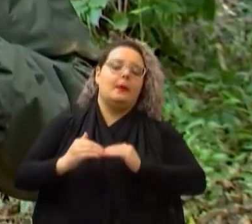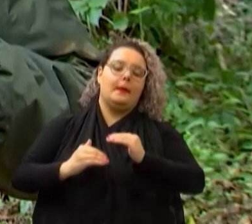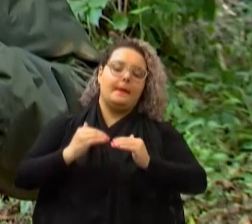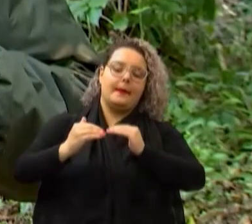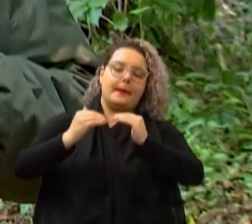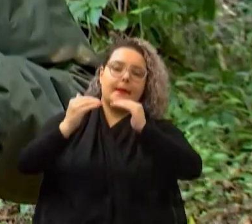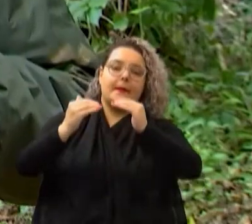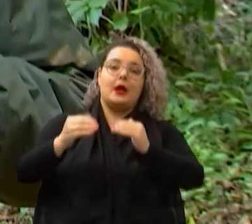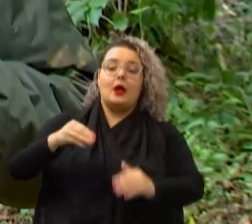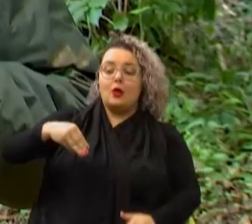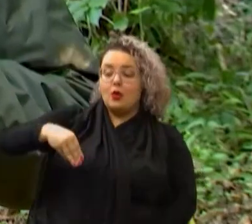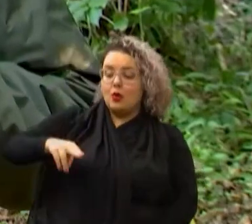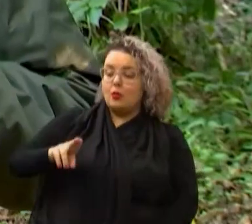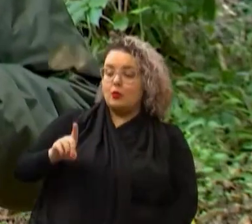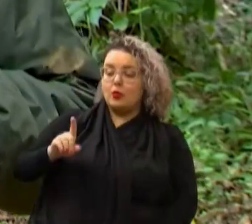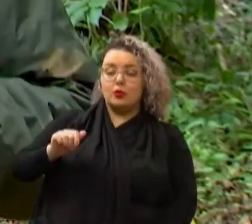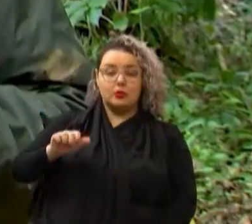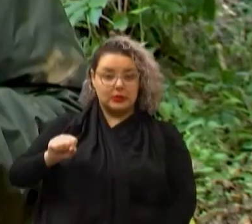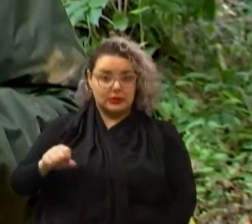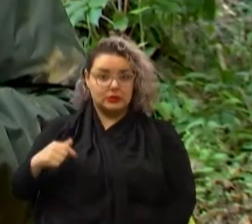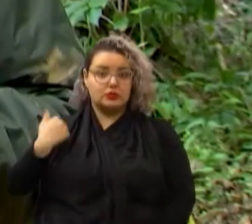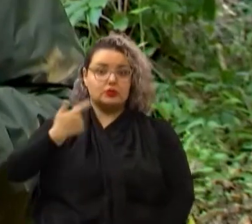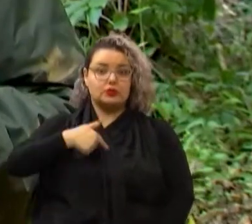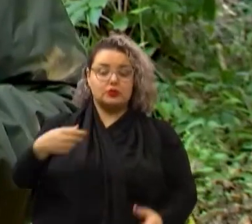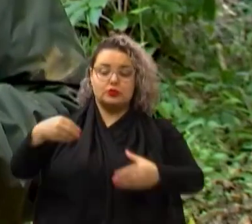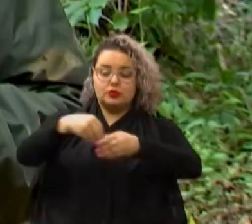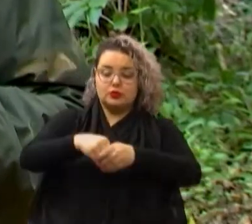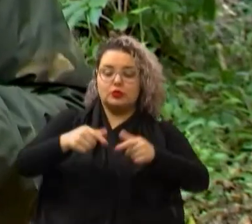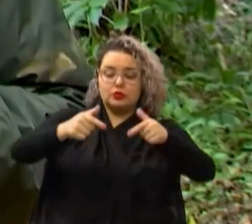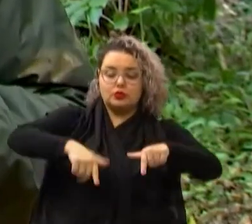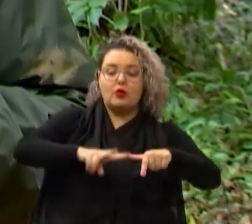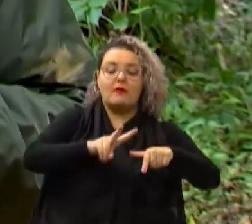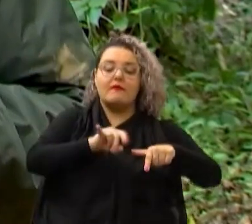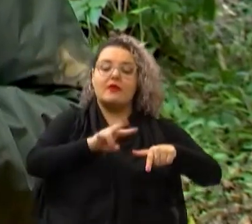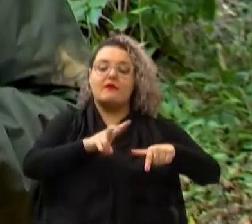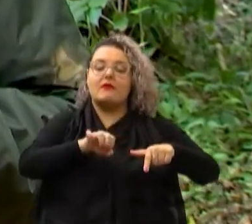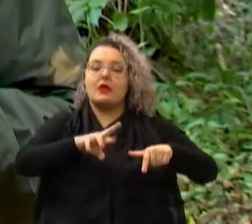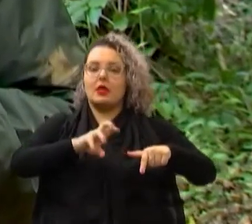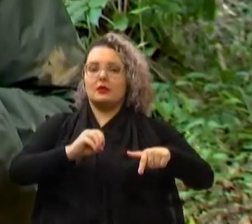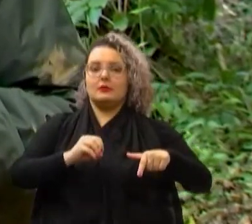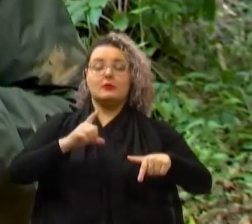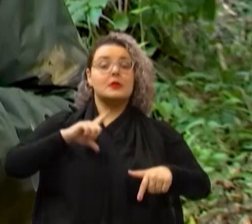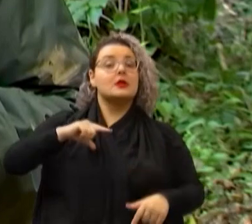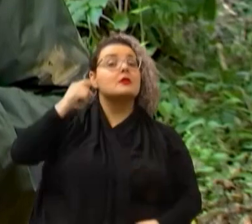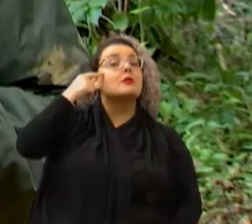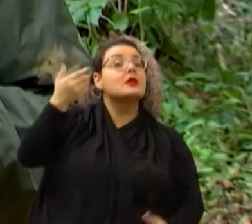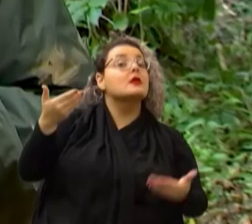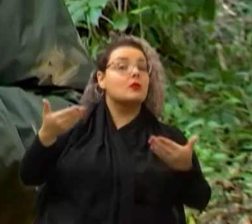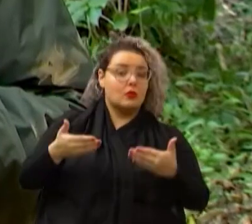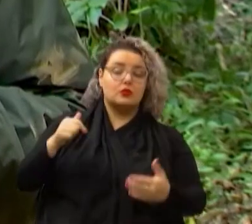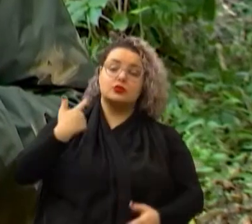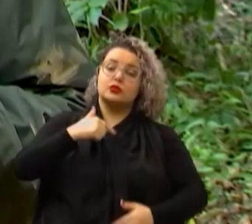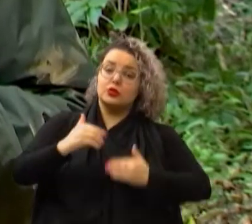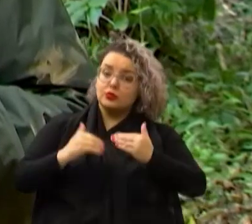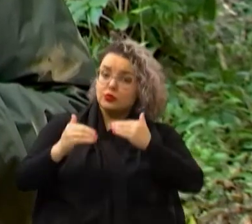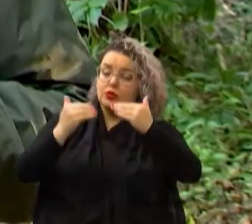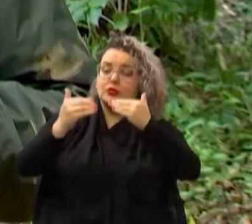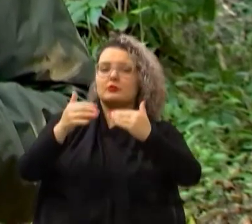a produzir as mudas no nosso viveiro. Só para você ter uma ideia, hoje nós estamos